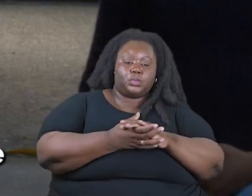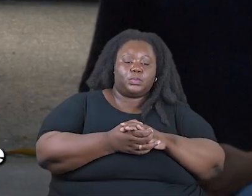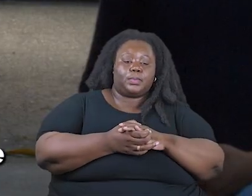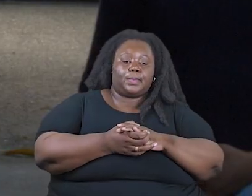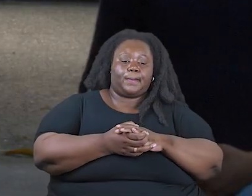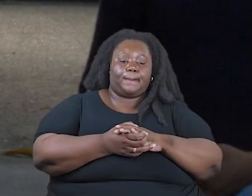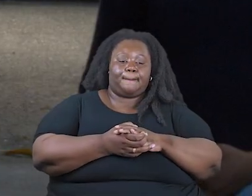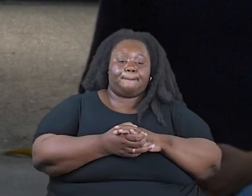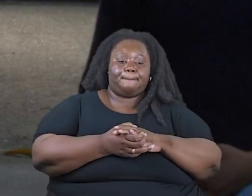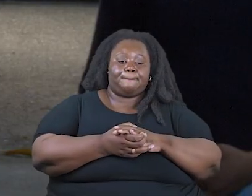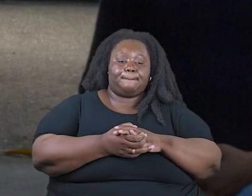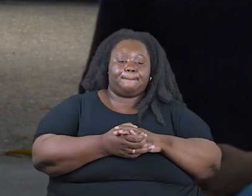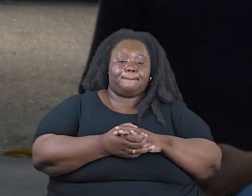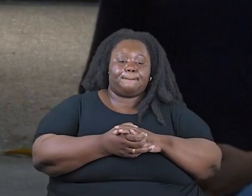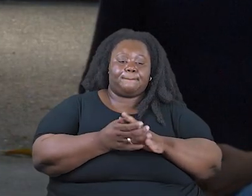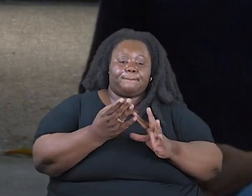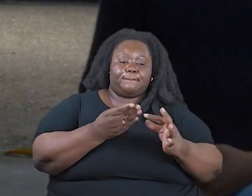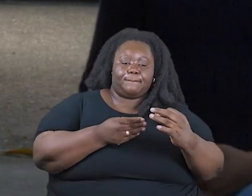de